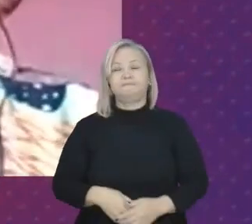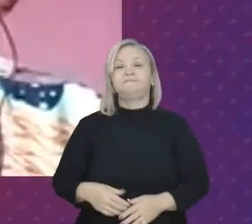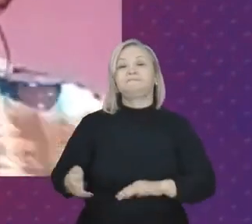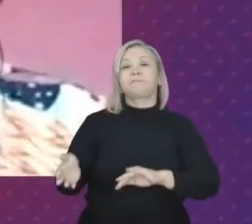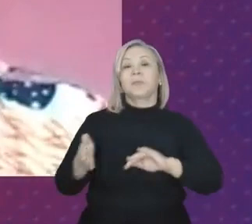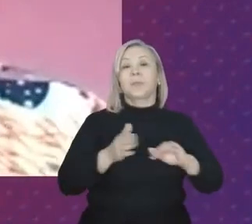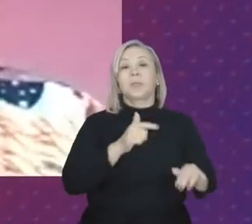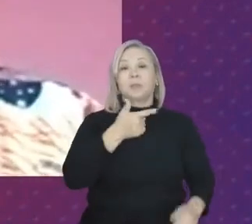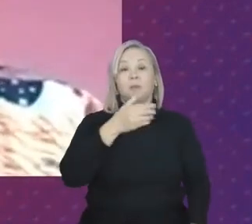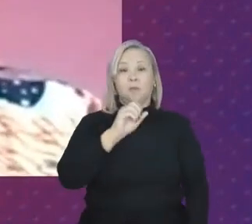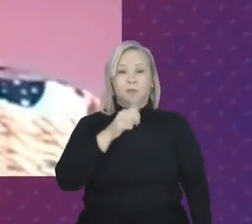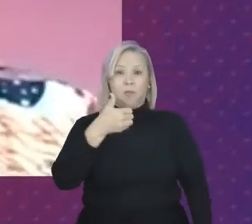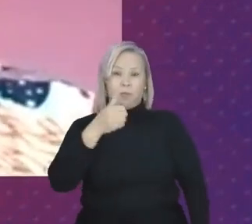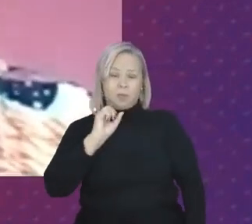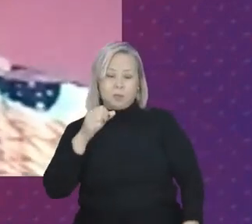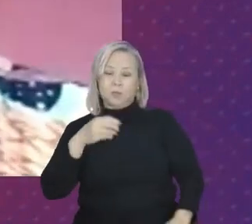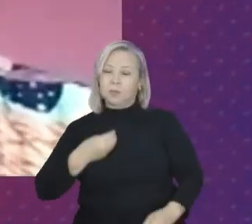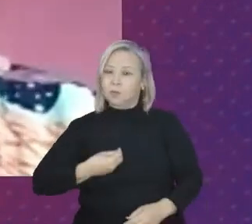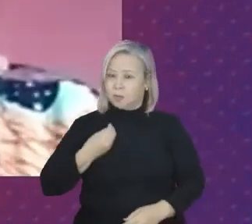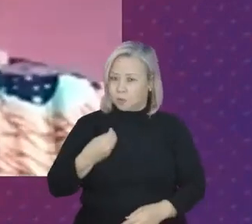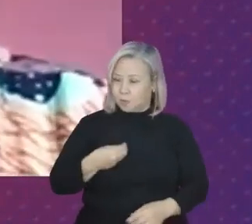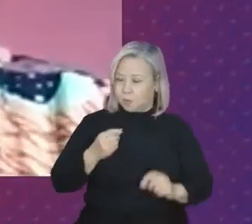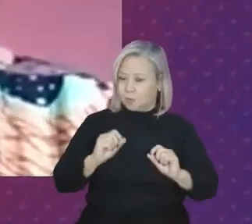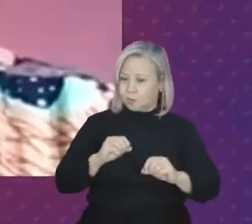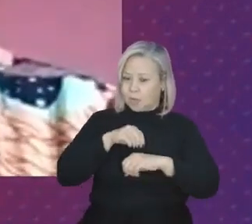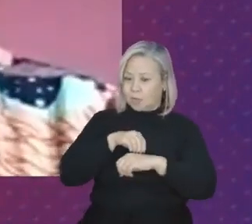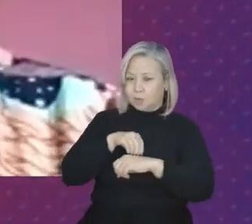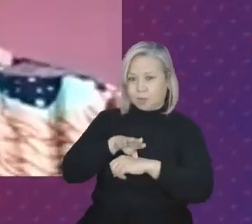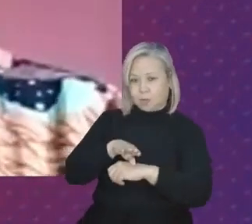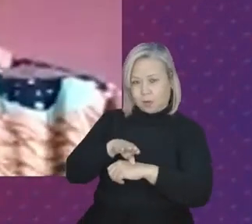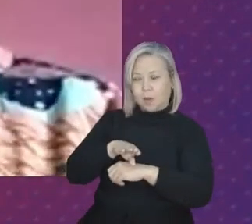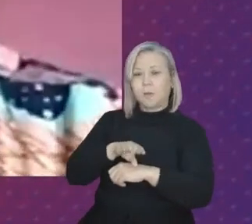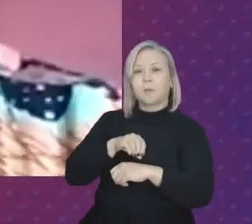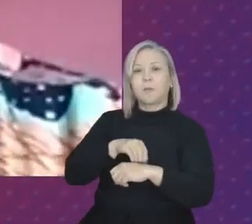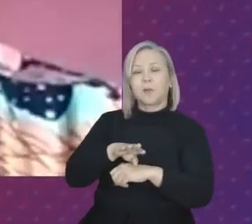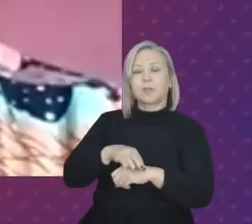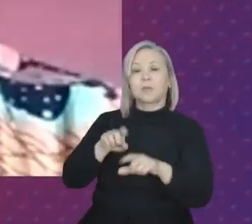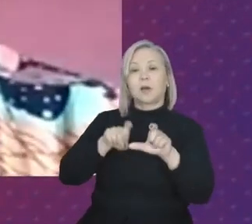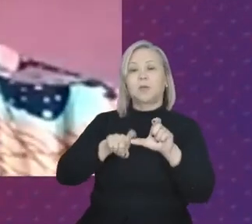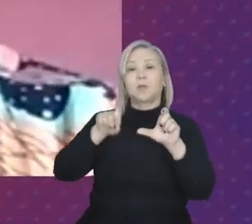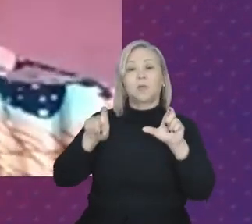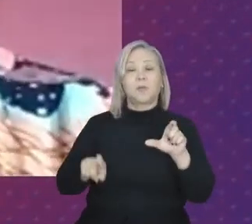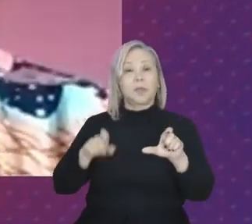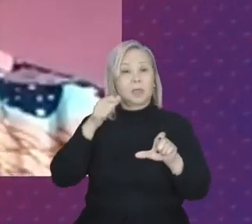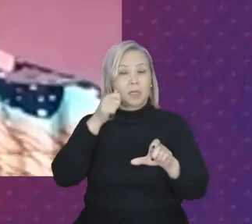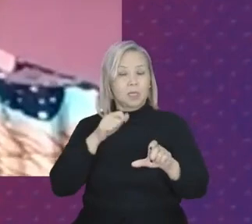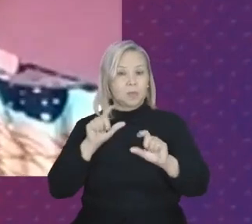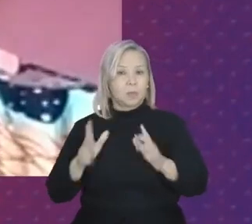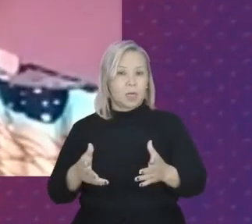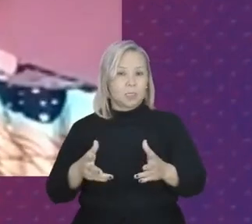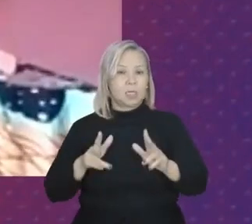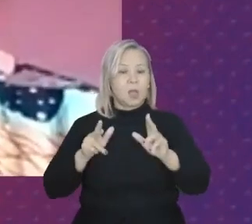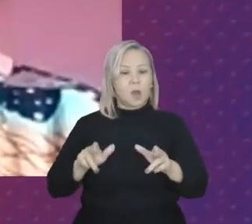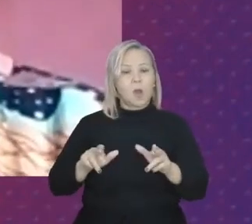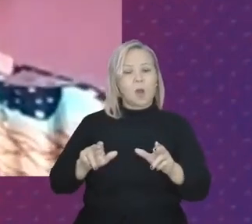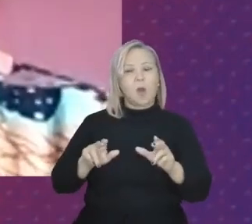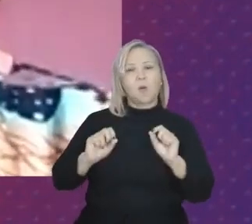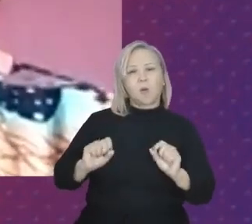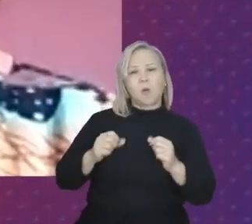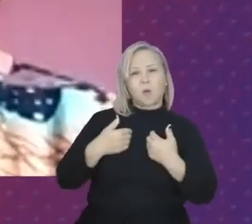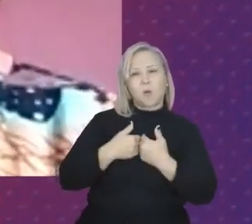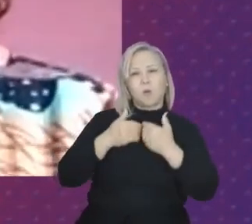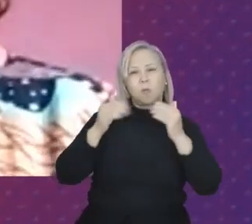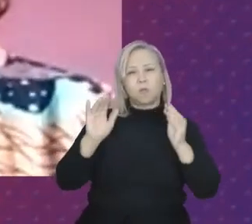estar aí nos apontando a autonomia das mulheres como uma chave, como uma